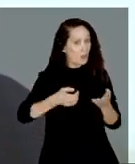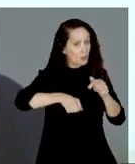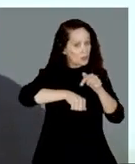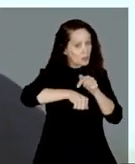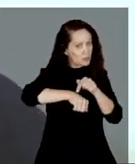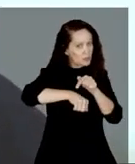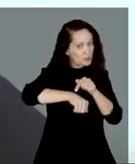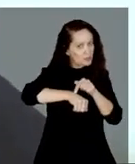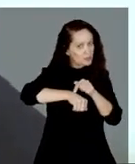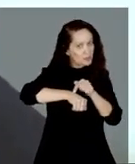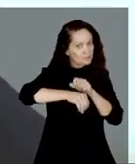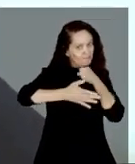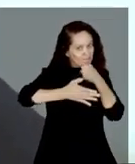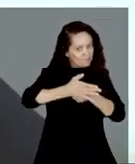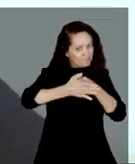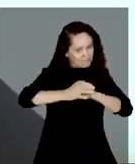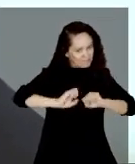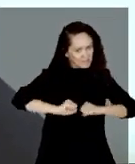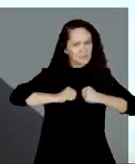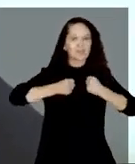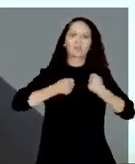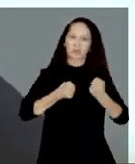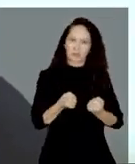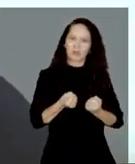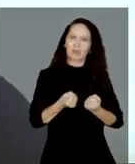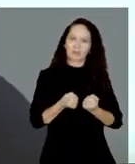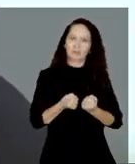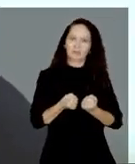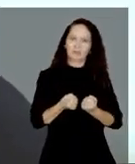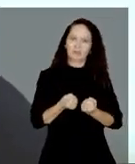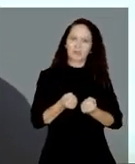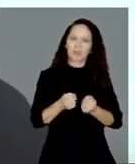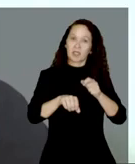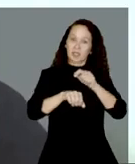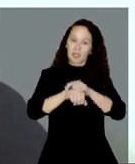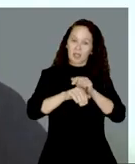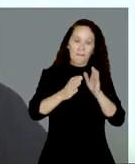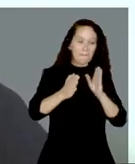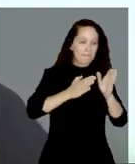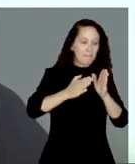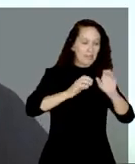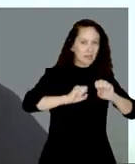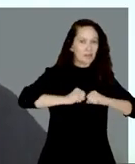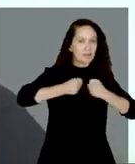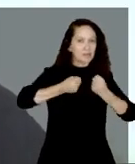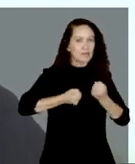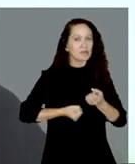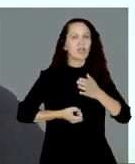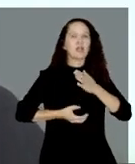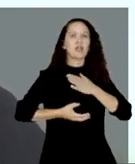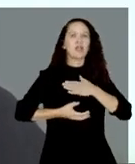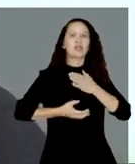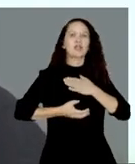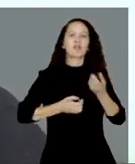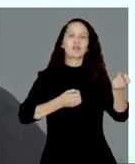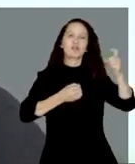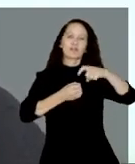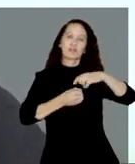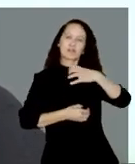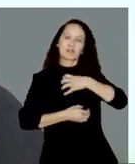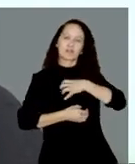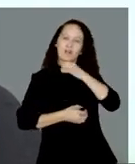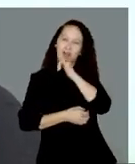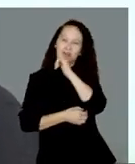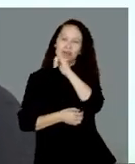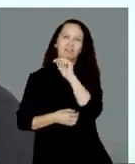voltando. Esse é o momento de lutarmos, de construirmos, e esse é o motivo